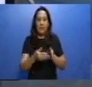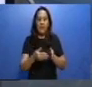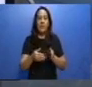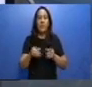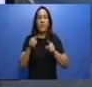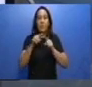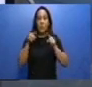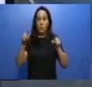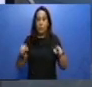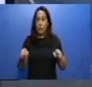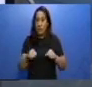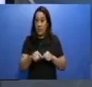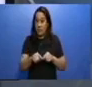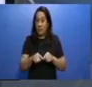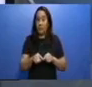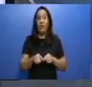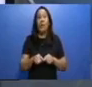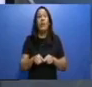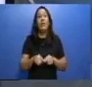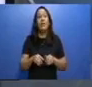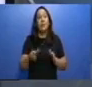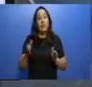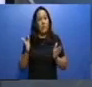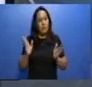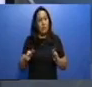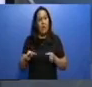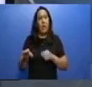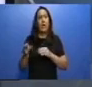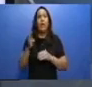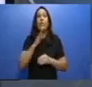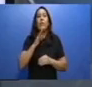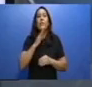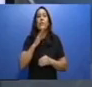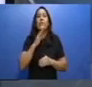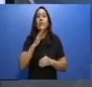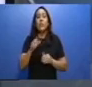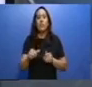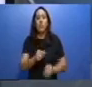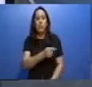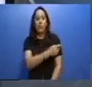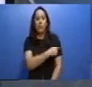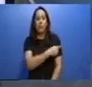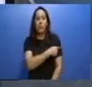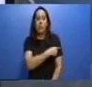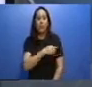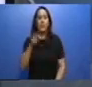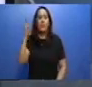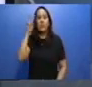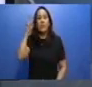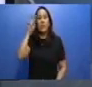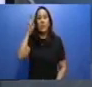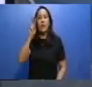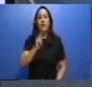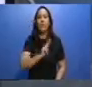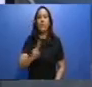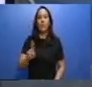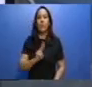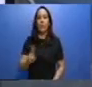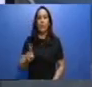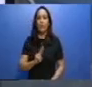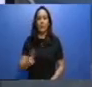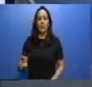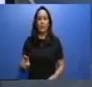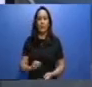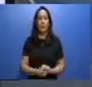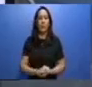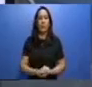planas. Essas formas você já conheceu no primeiro ano. Vamos relembrar seus nomes. Então, o